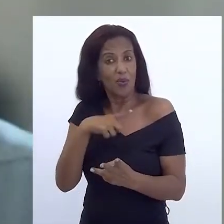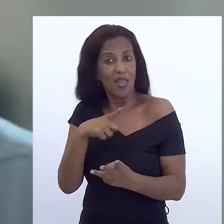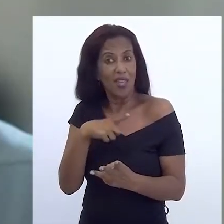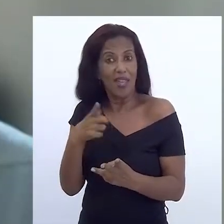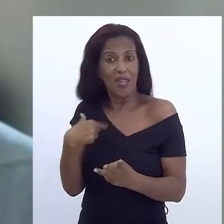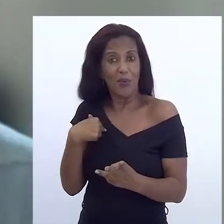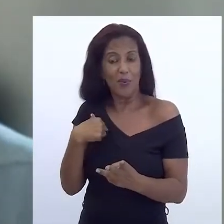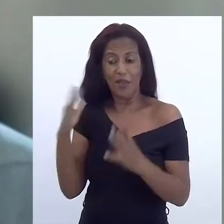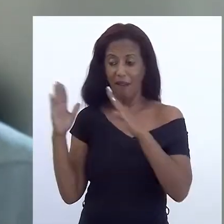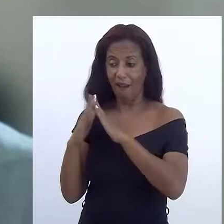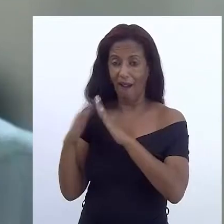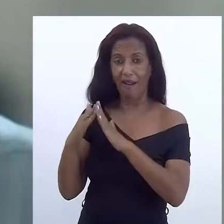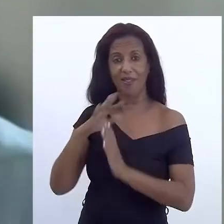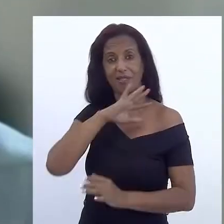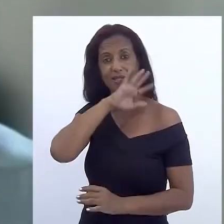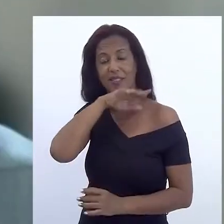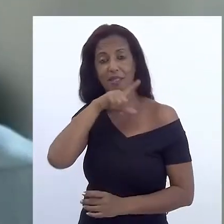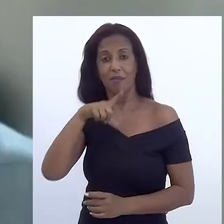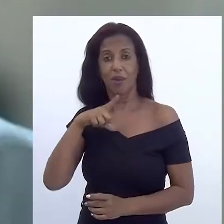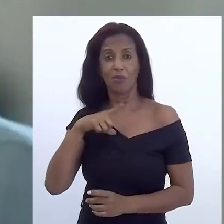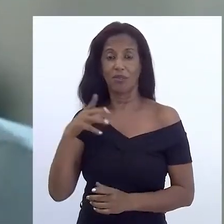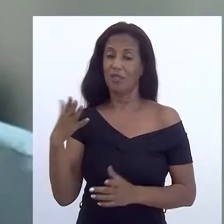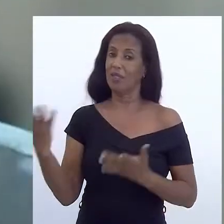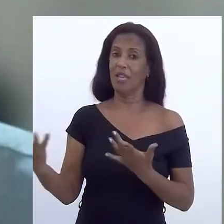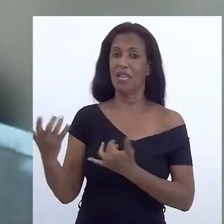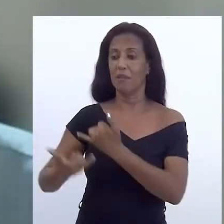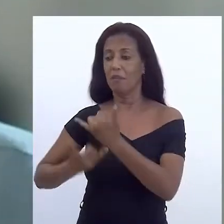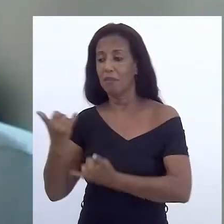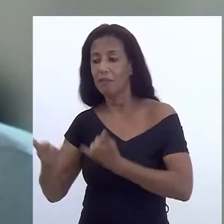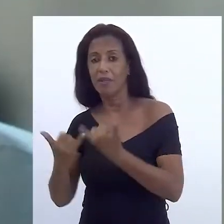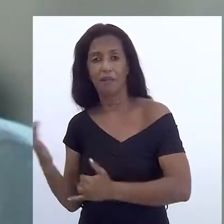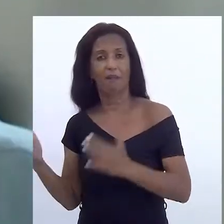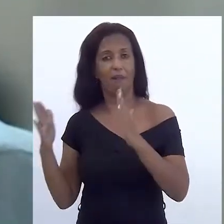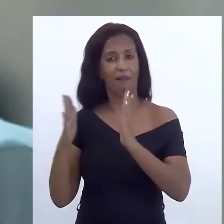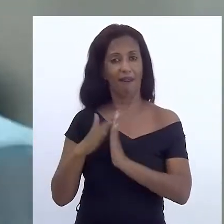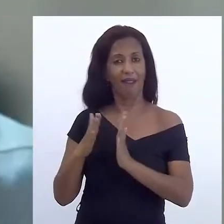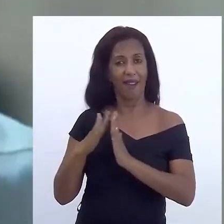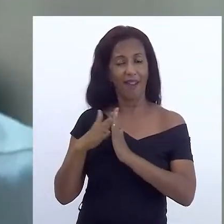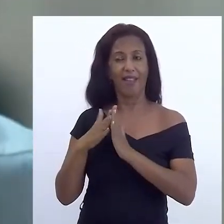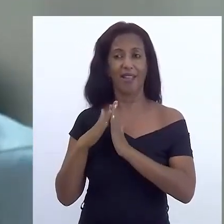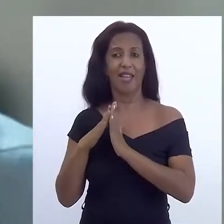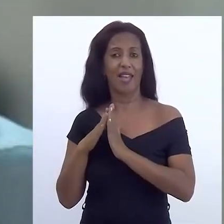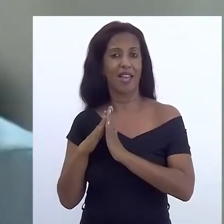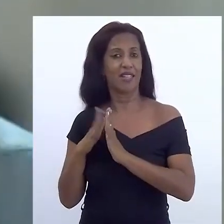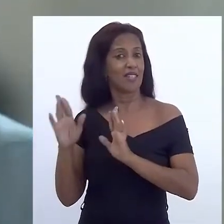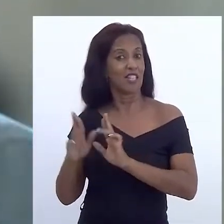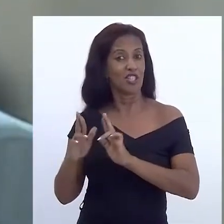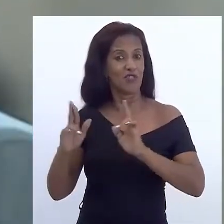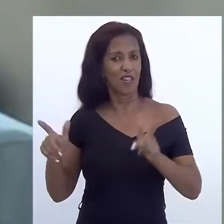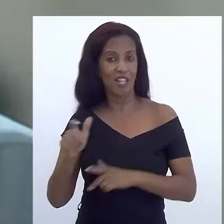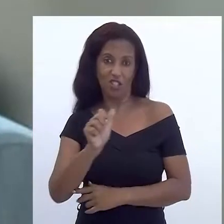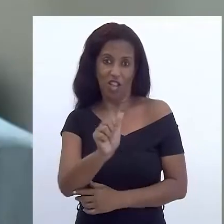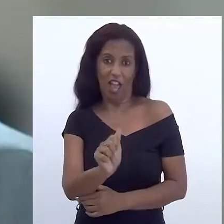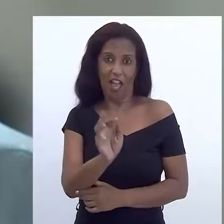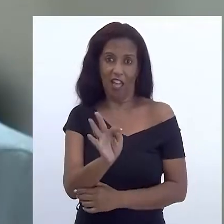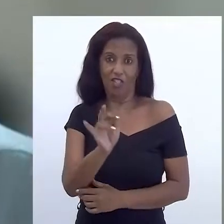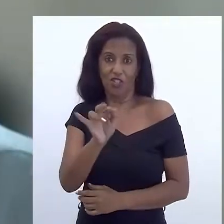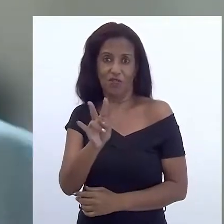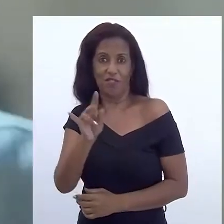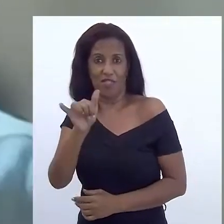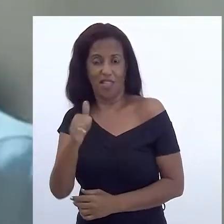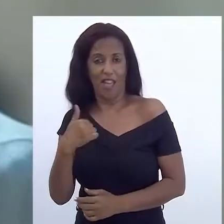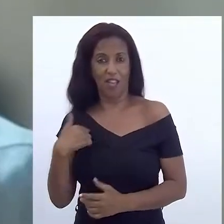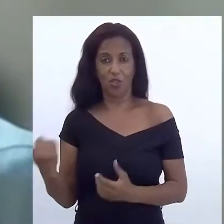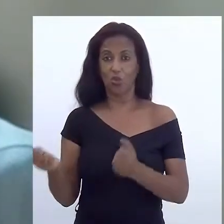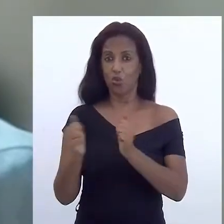animal doméstico, de lazer, de recreação, de diversão. Né? É a atividade que eu faço com um animal.